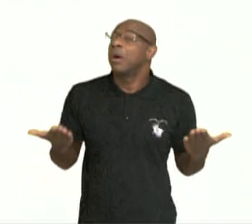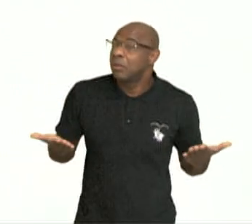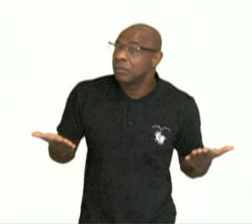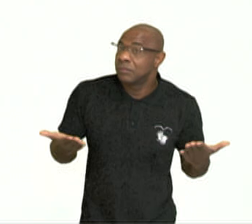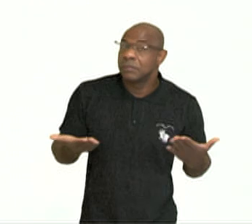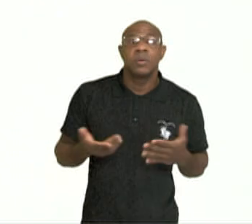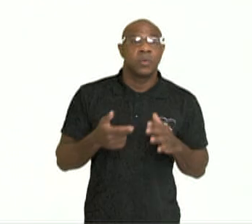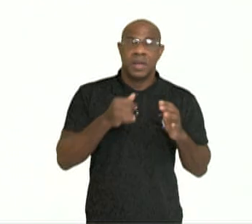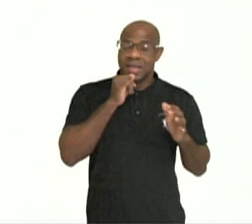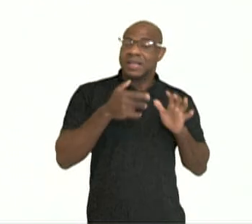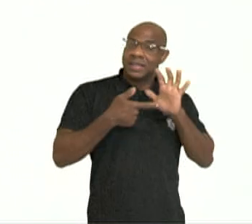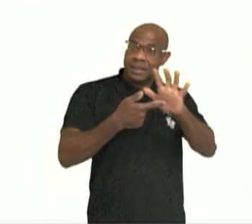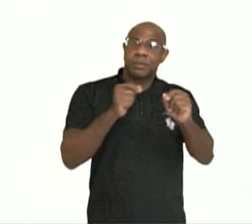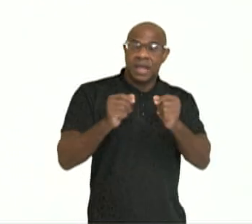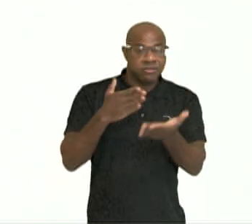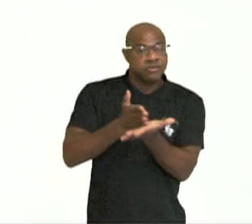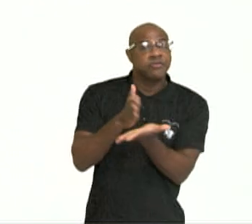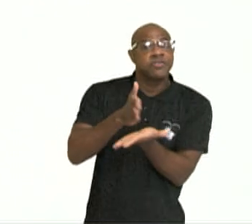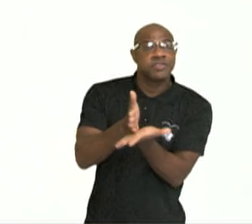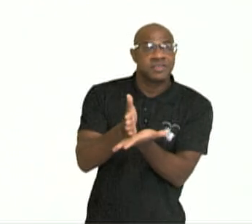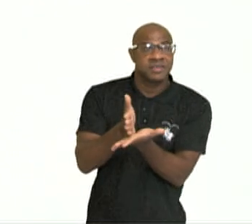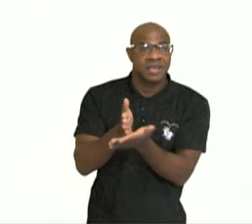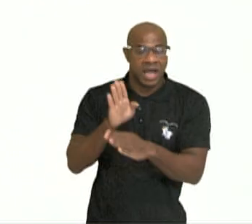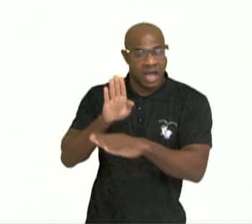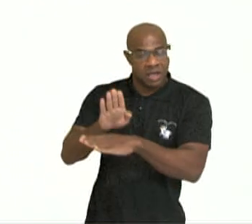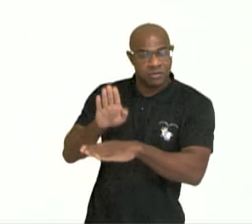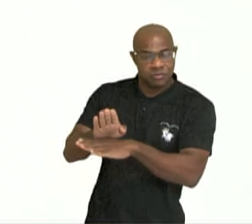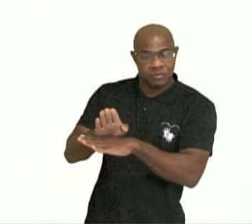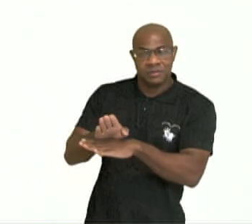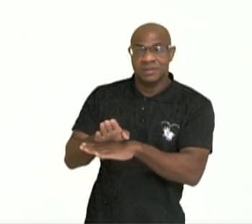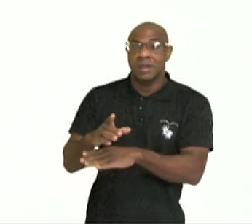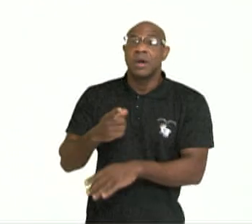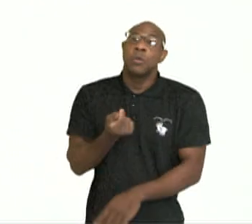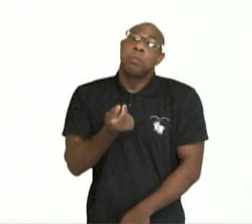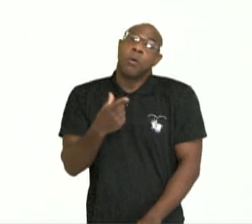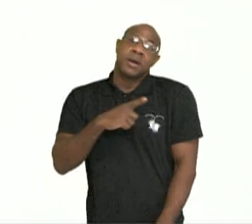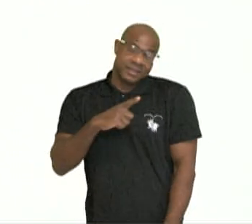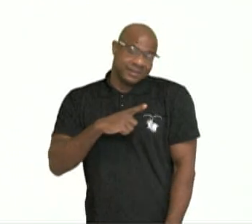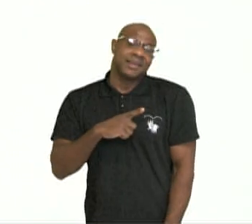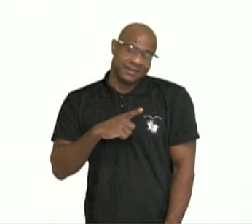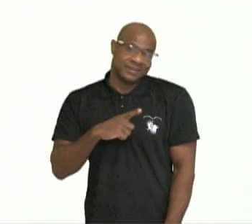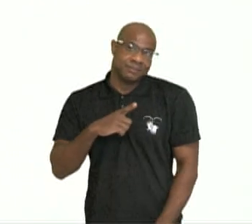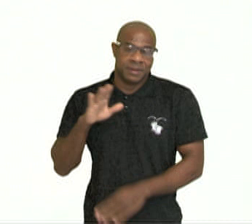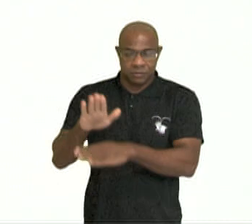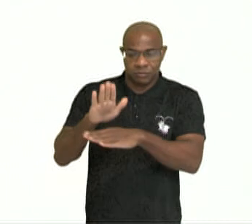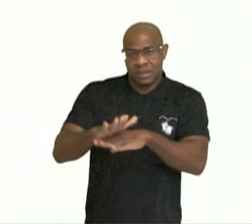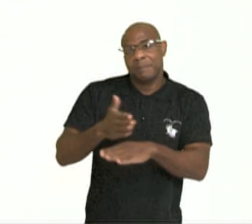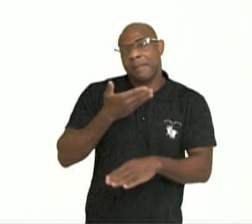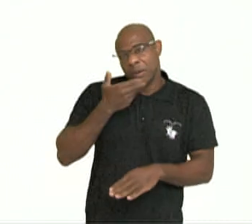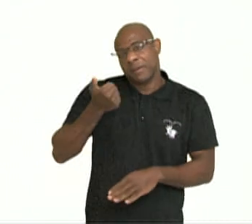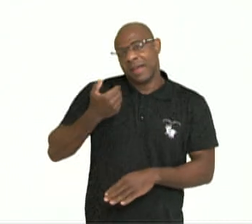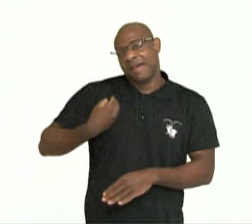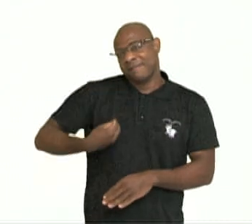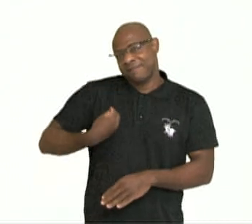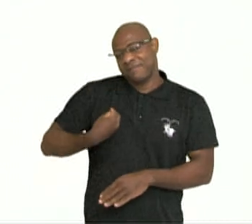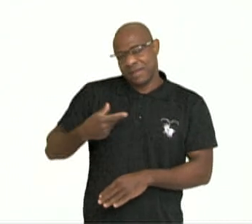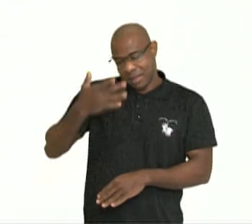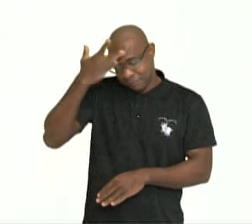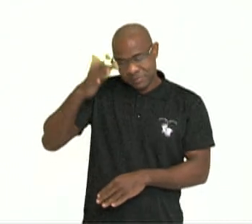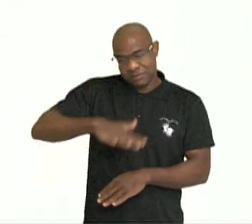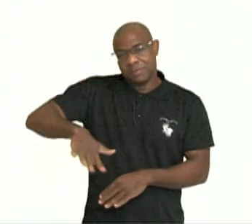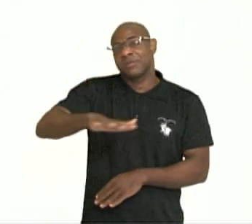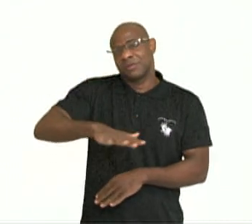de solidariedade é dividir o pouco que ganha para melhorar a vida na comunidade onde ele mora. Foi isso que você